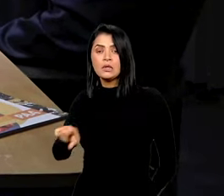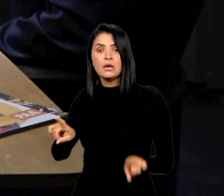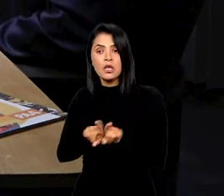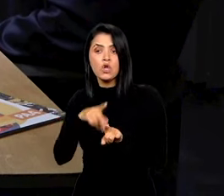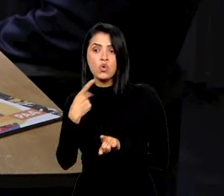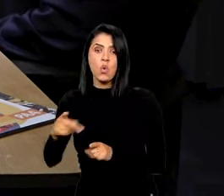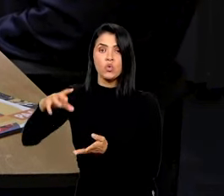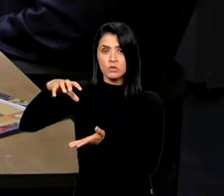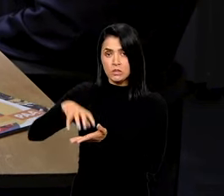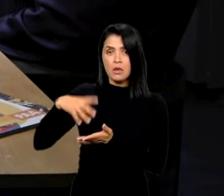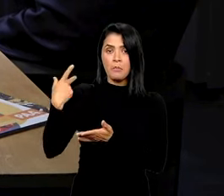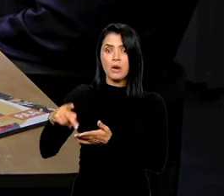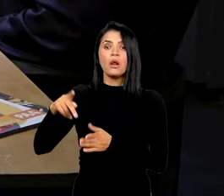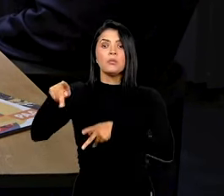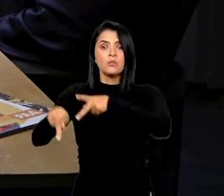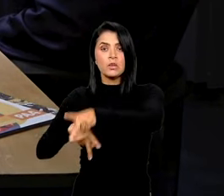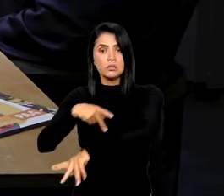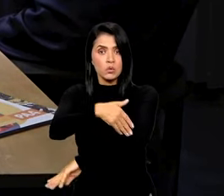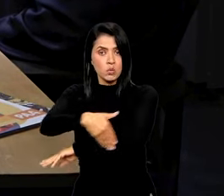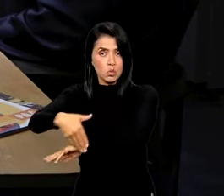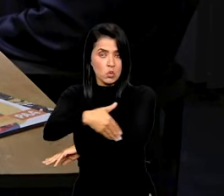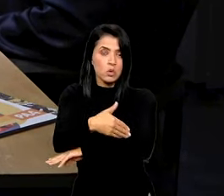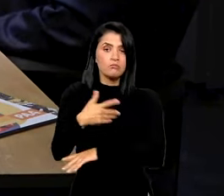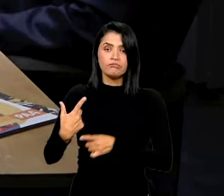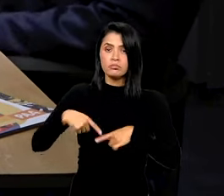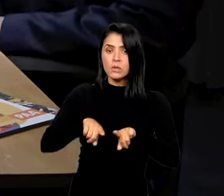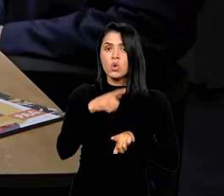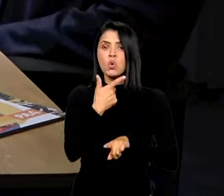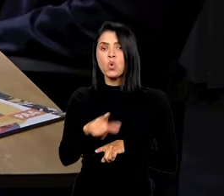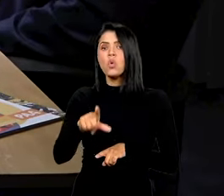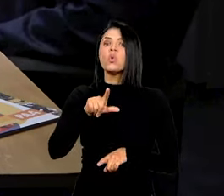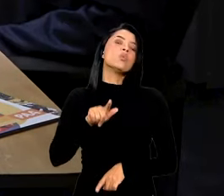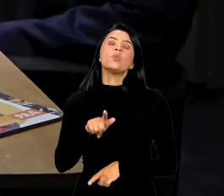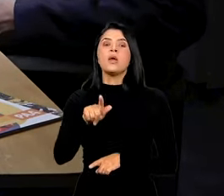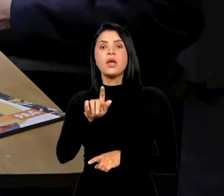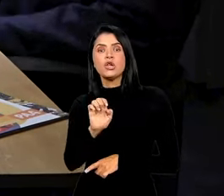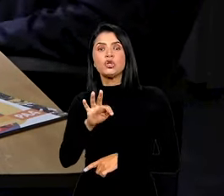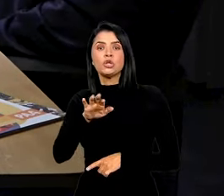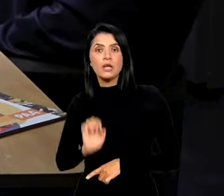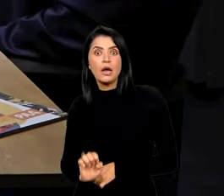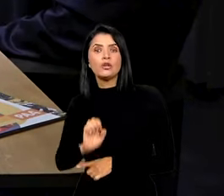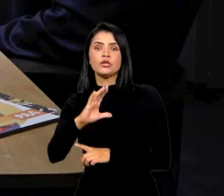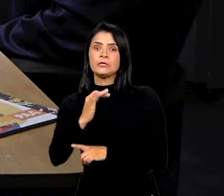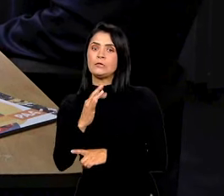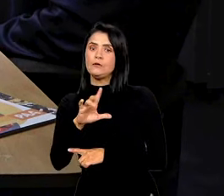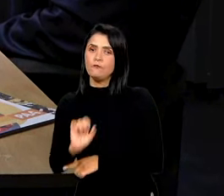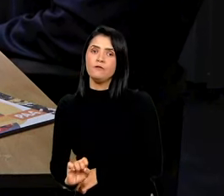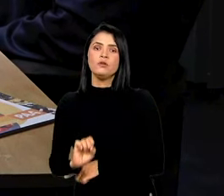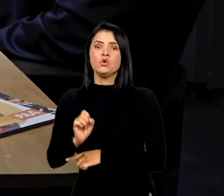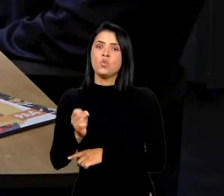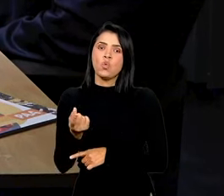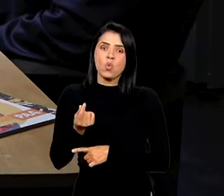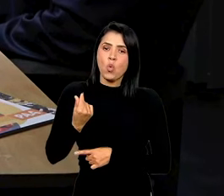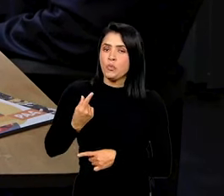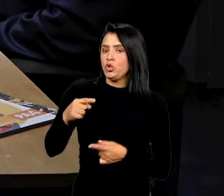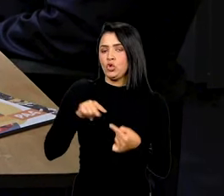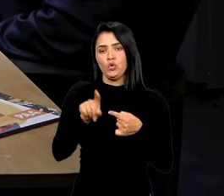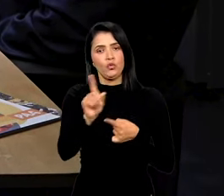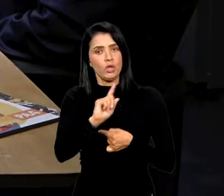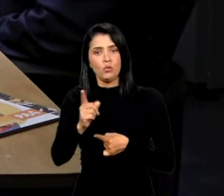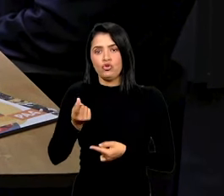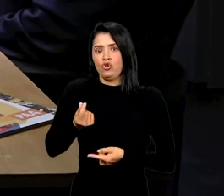a parceria com entidades da sociedade civil sem fins lucrativos, e o seu papel é, através de